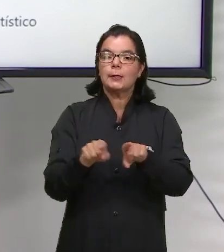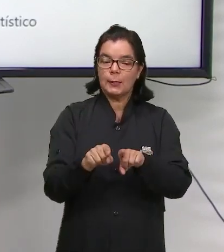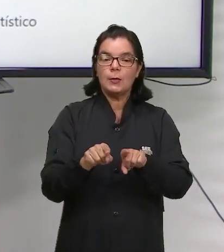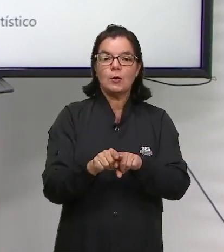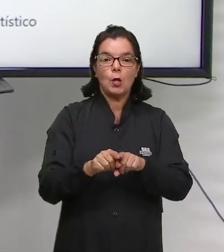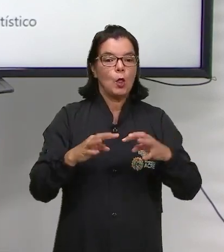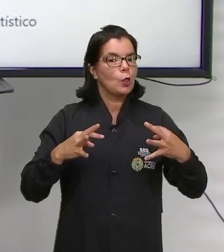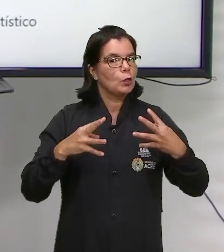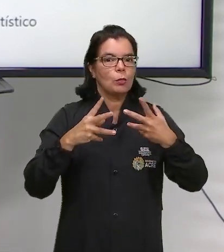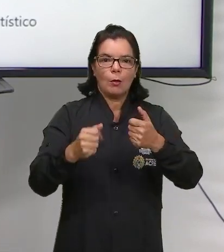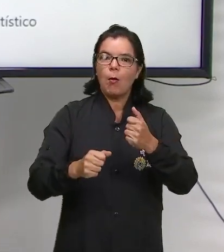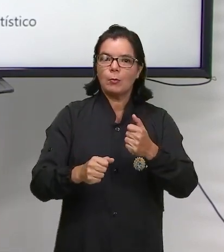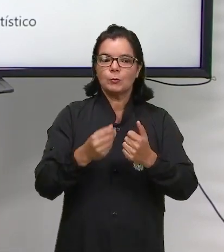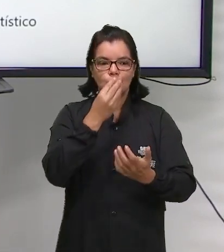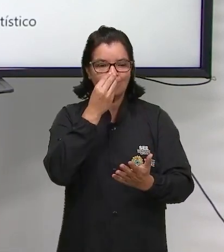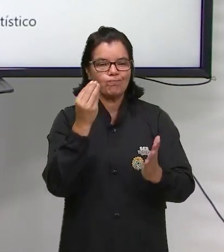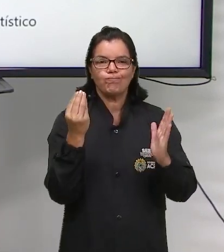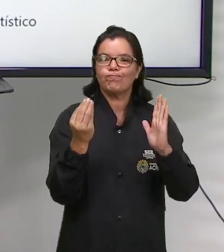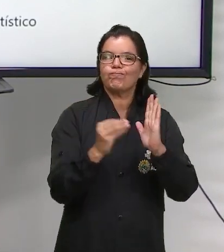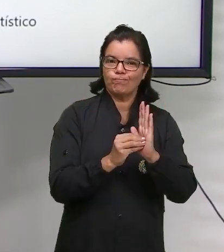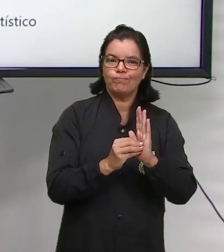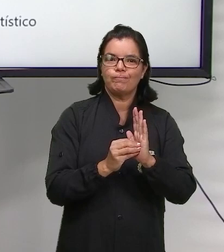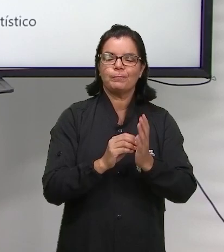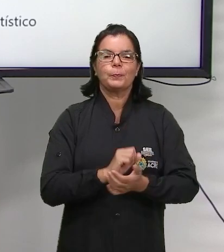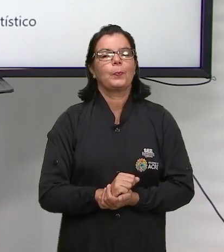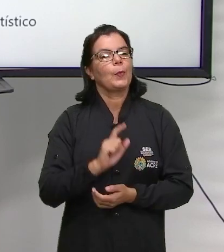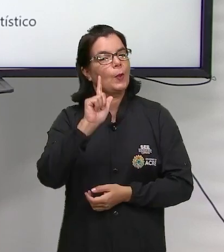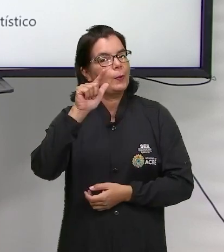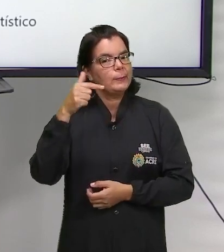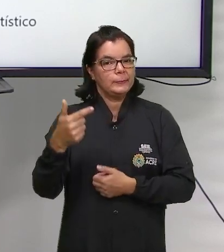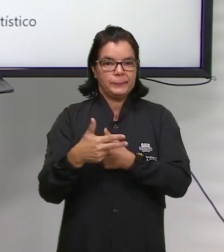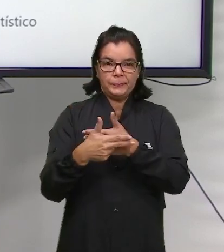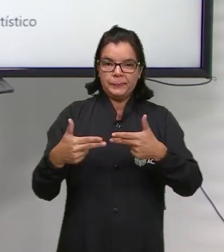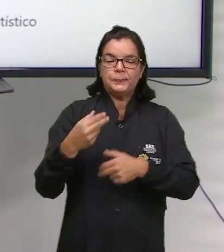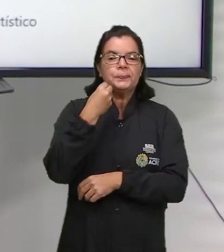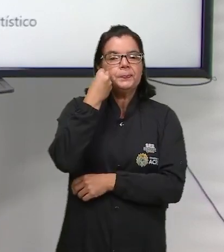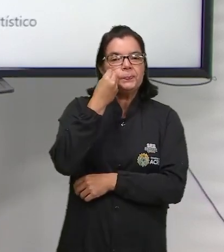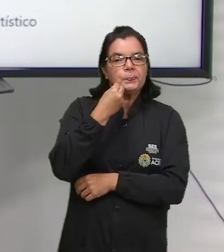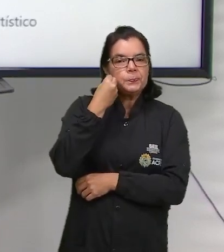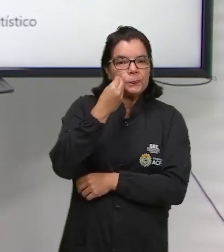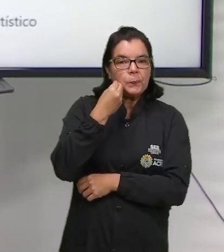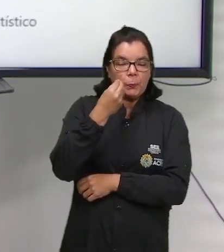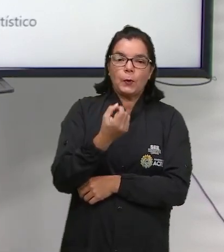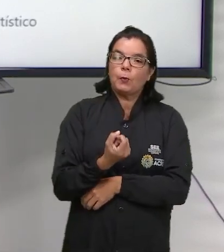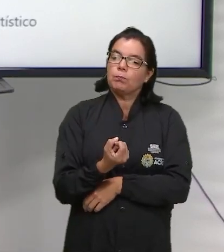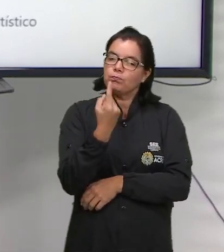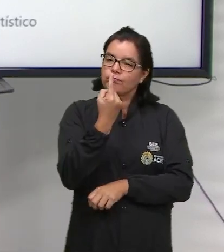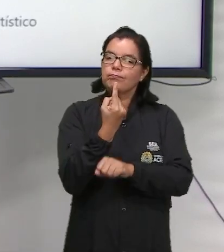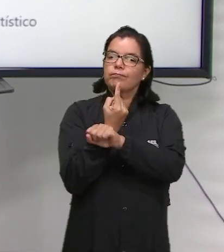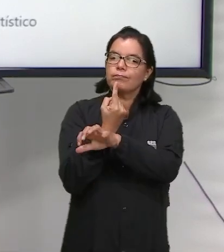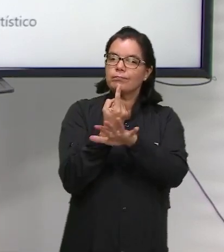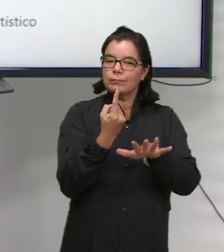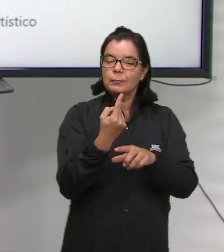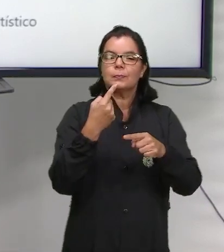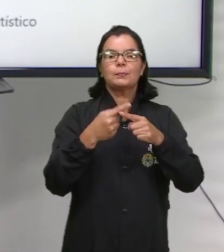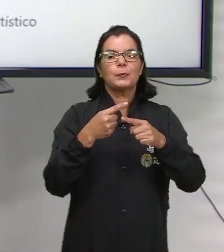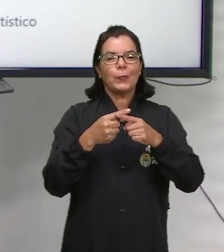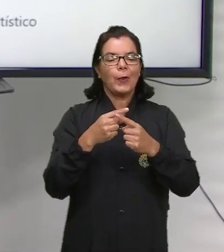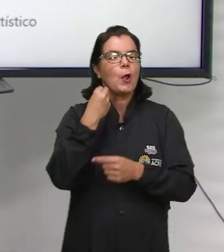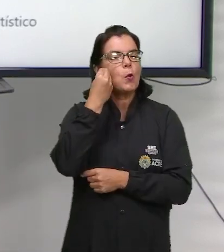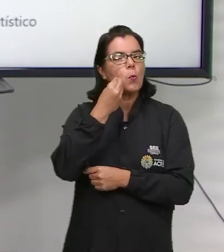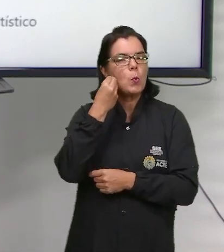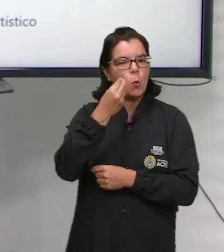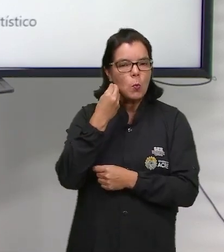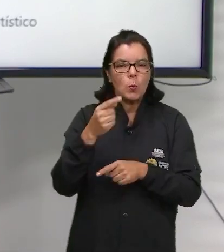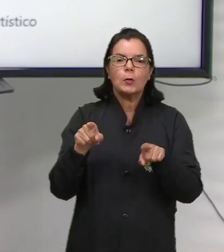foi totalmente rejeitado, ok? Outra coisa, experimentação vanguardista. Por quê? Porque eles vão experimentar com